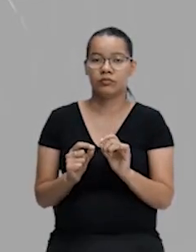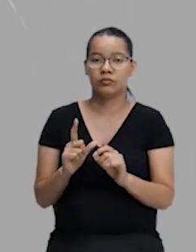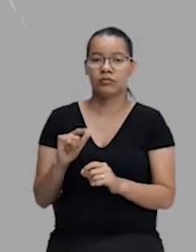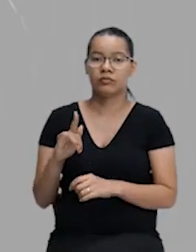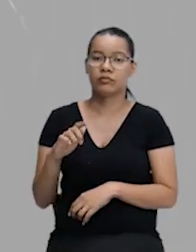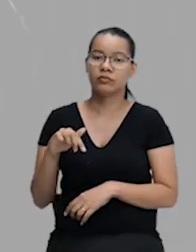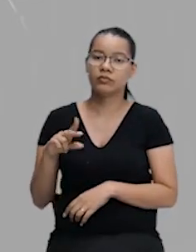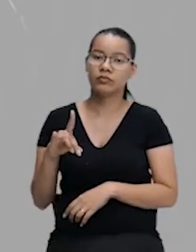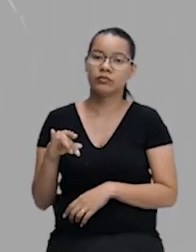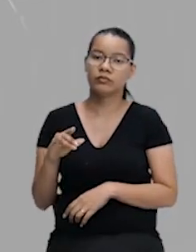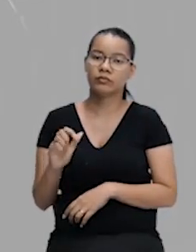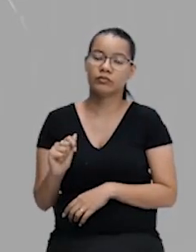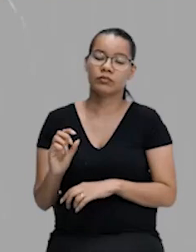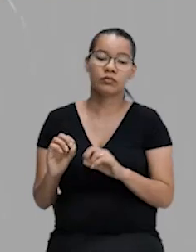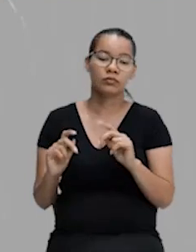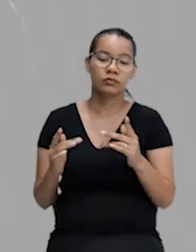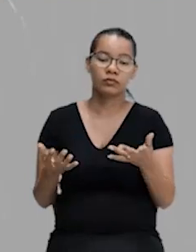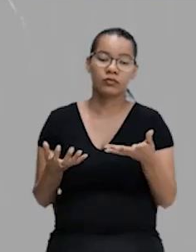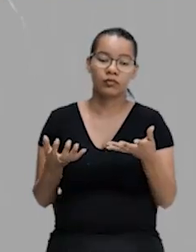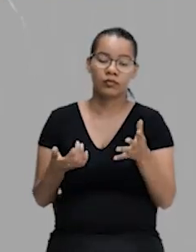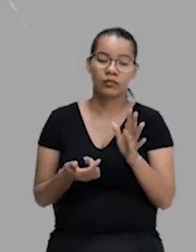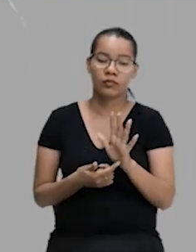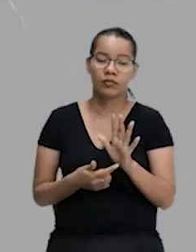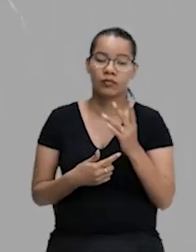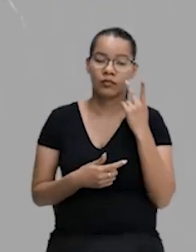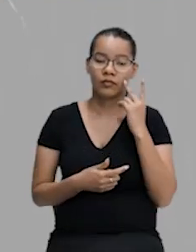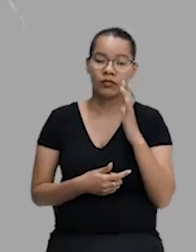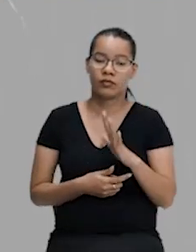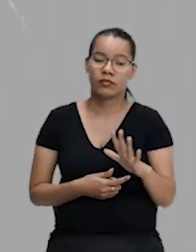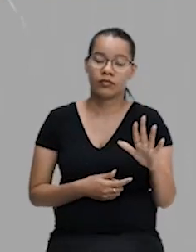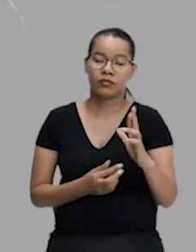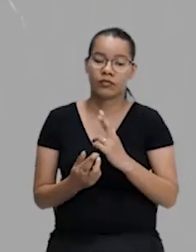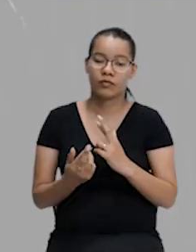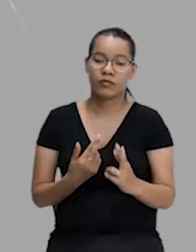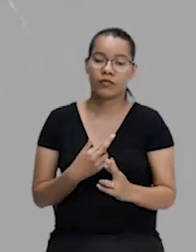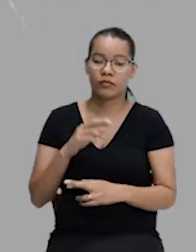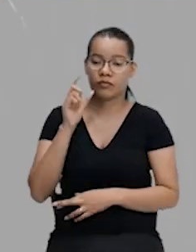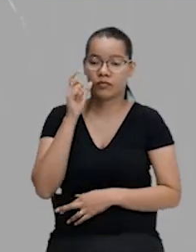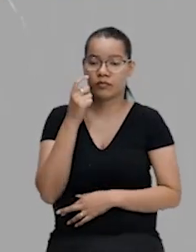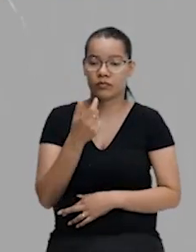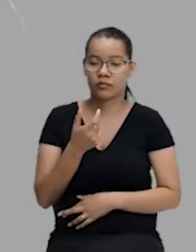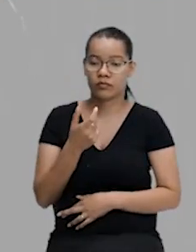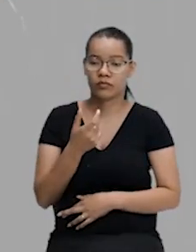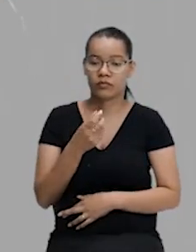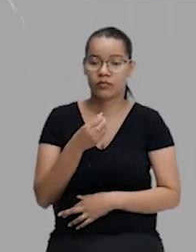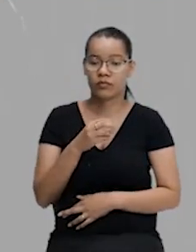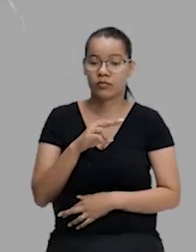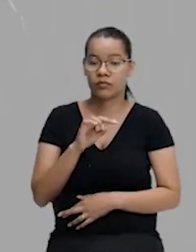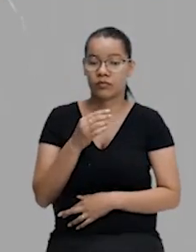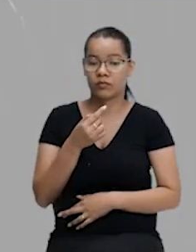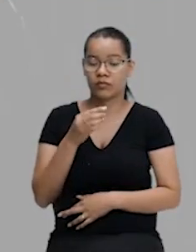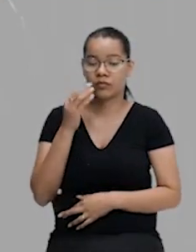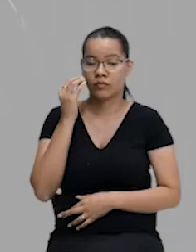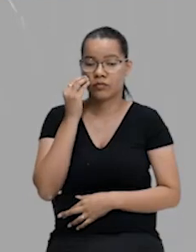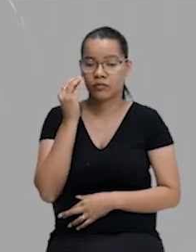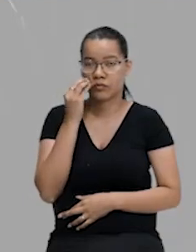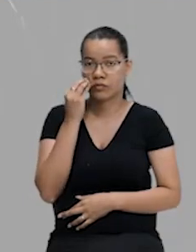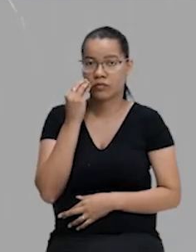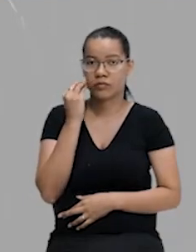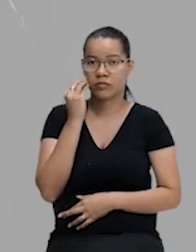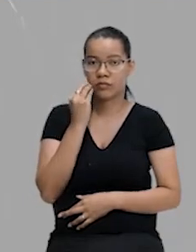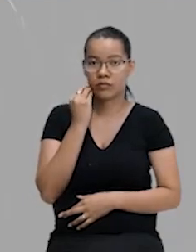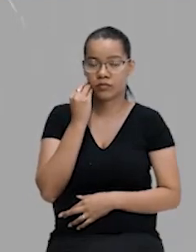líquida. Beleza? Agora eu queria apresentar para vocês uma reação bem interessante, né? Ou um teste, podemos também chamar